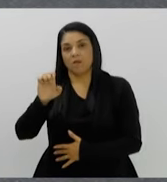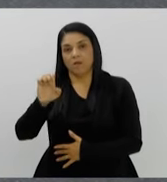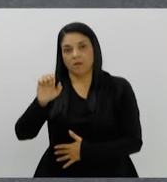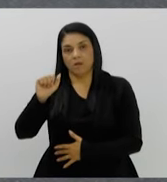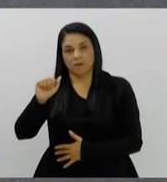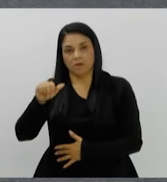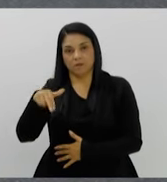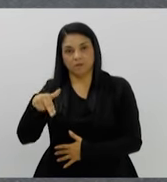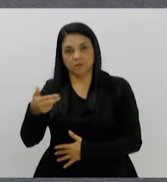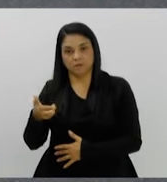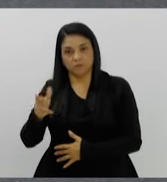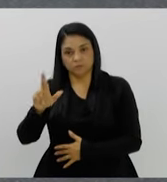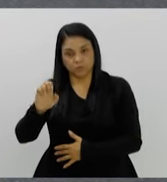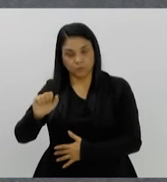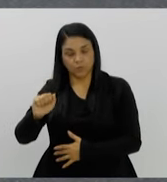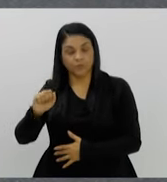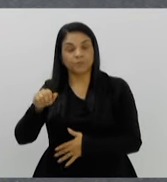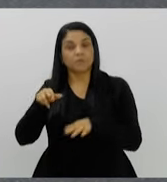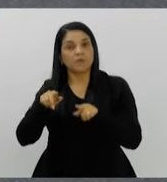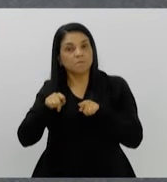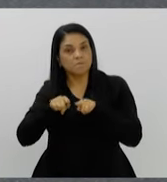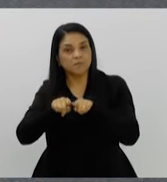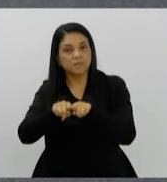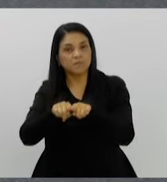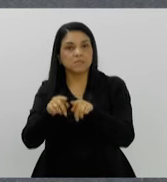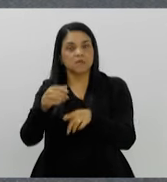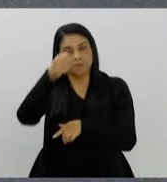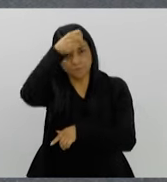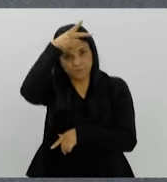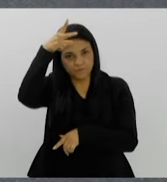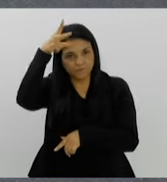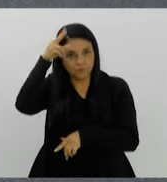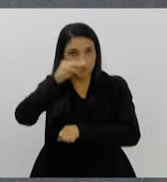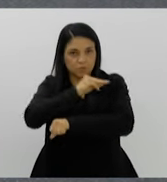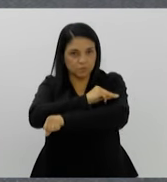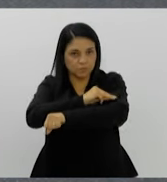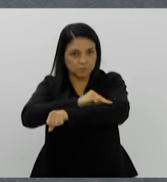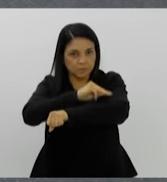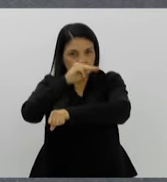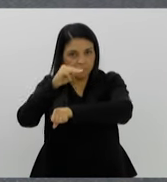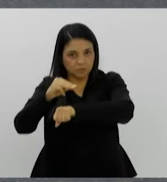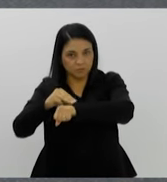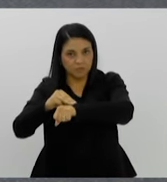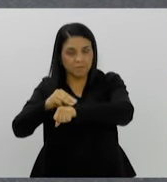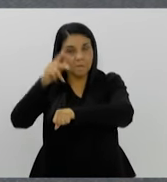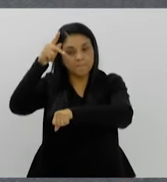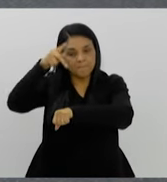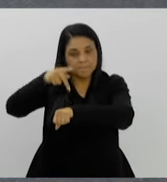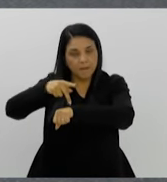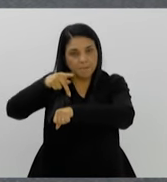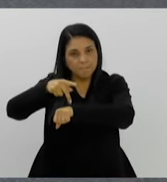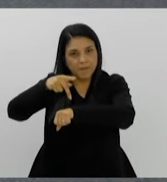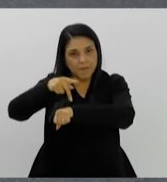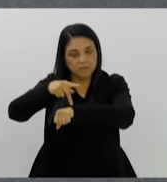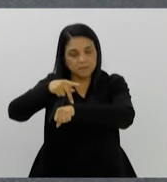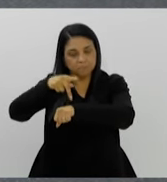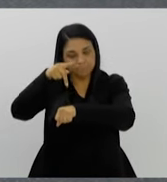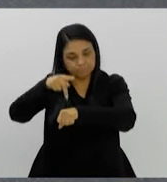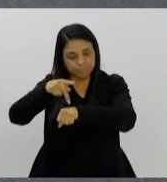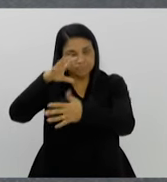em parceria com a Prefeitura de Magé lançar a pedra fundamental de um destacamento que vai